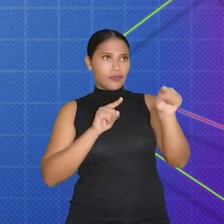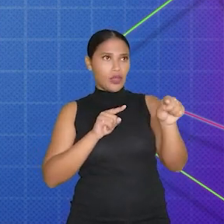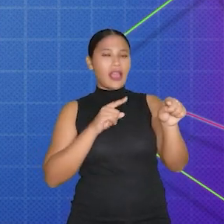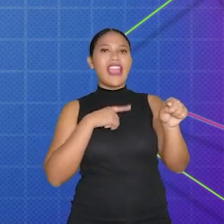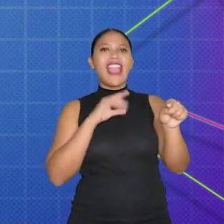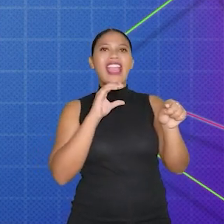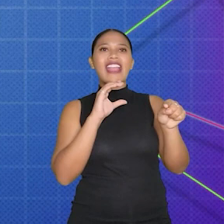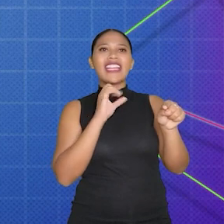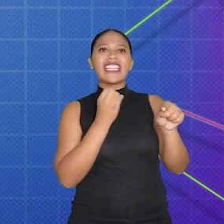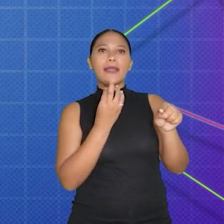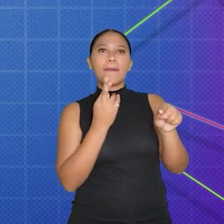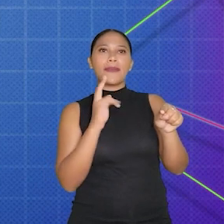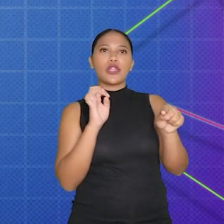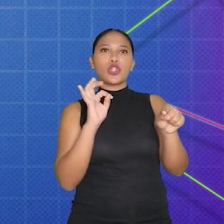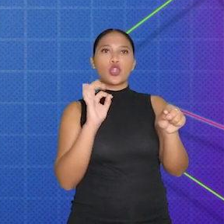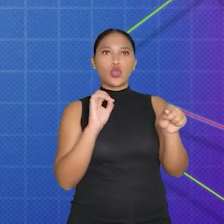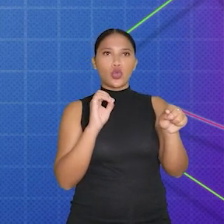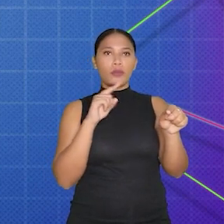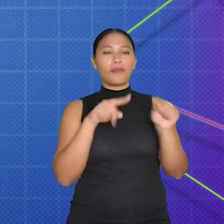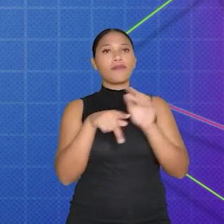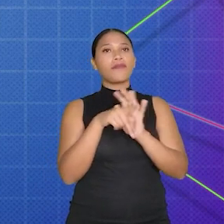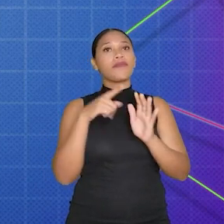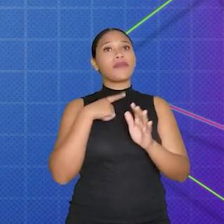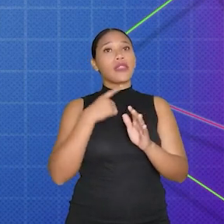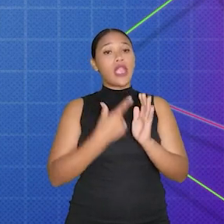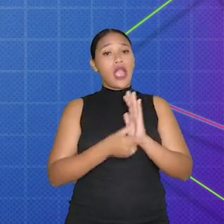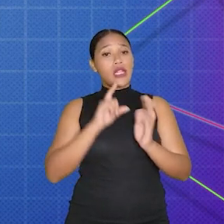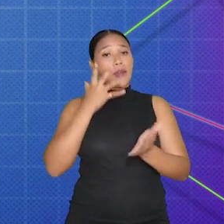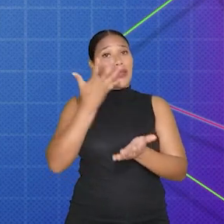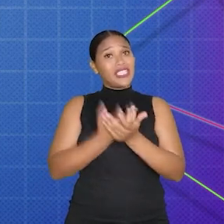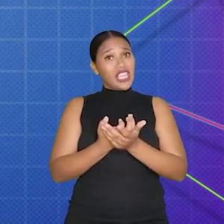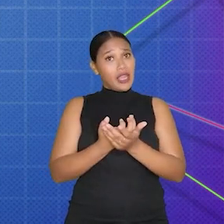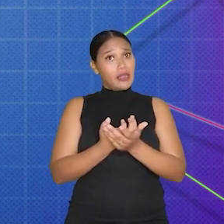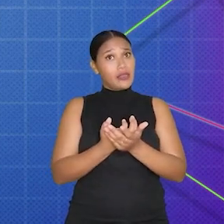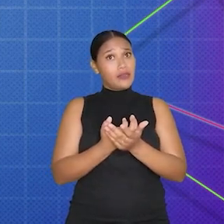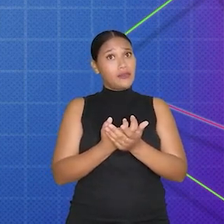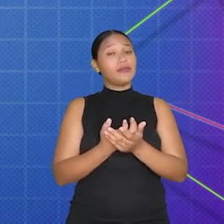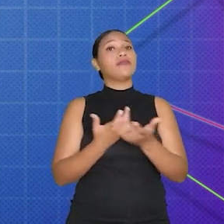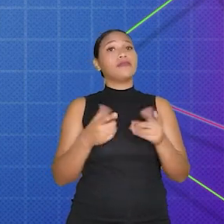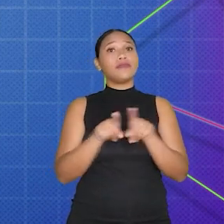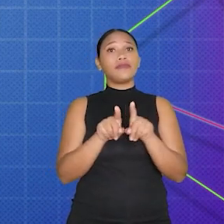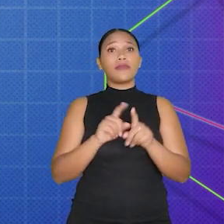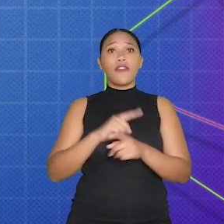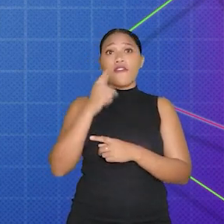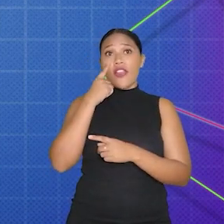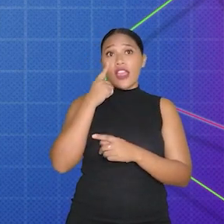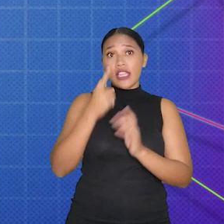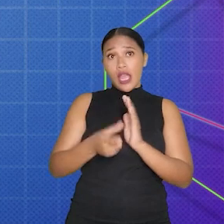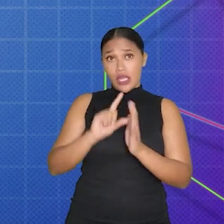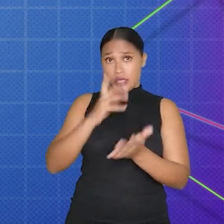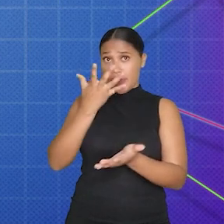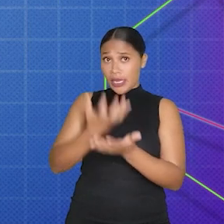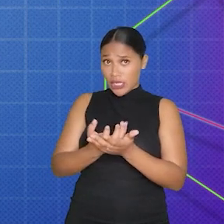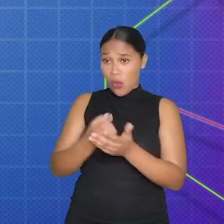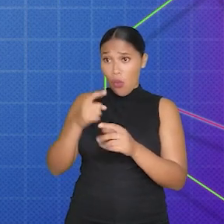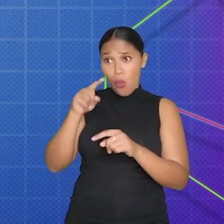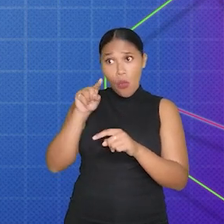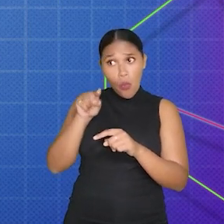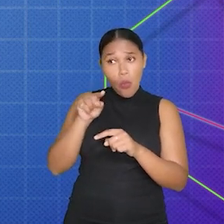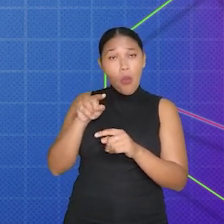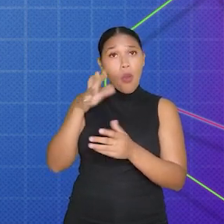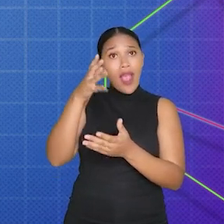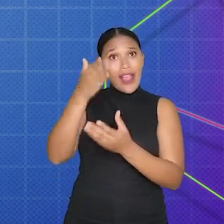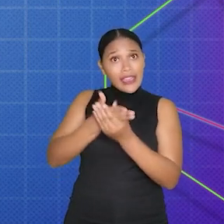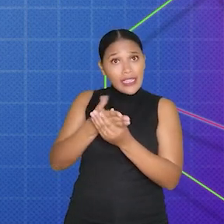seguras. Também é uma boa ideia usar um programa antivírus para verificar o site antes de baixar qualquer coisa. Verifique o arquivo antes de